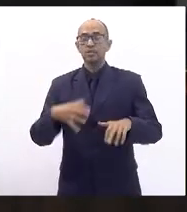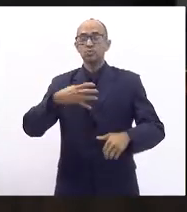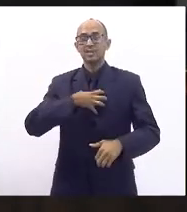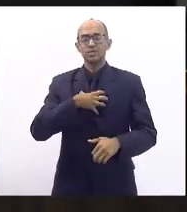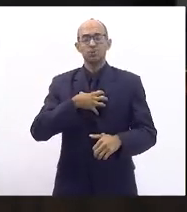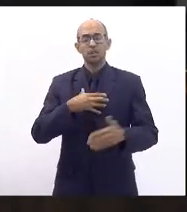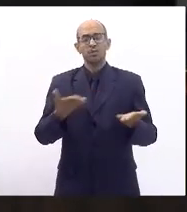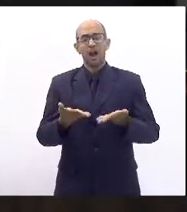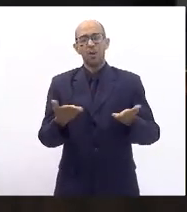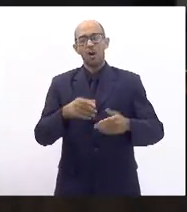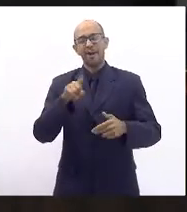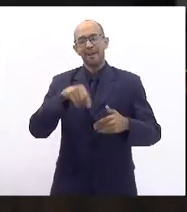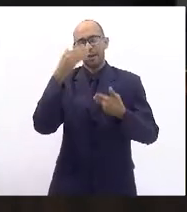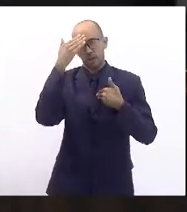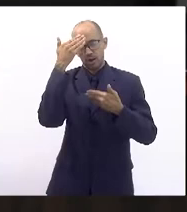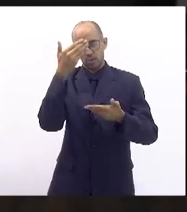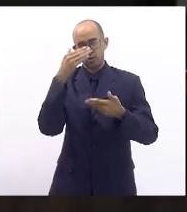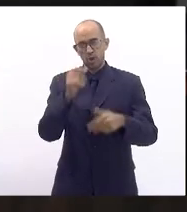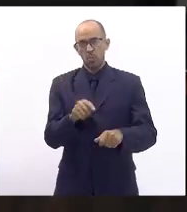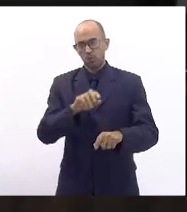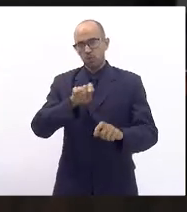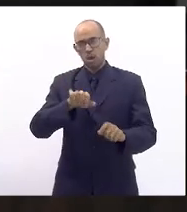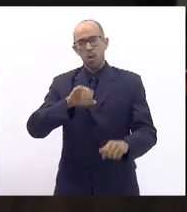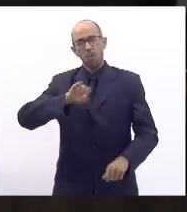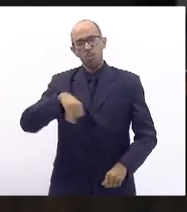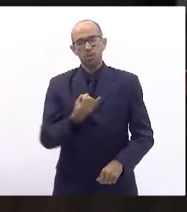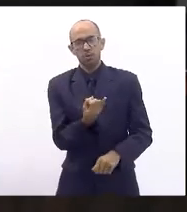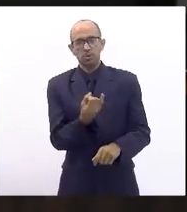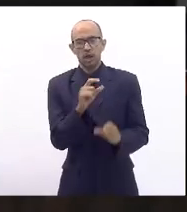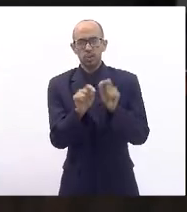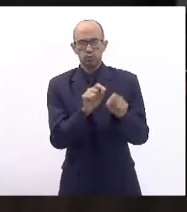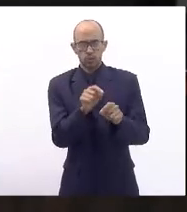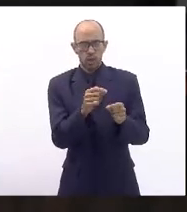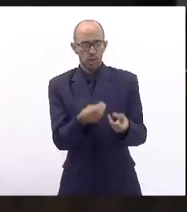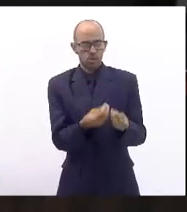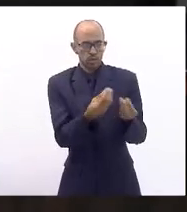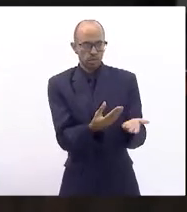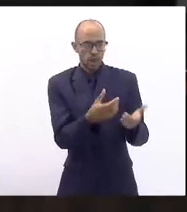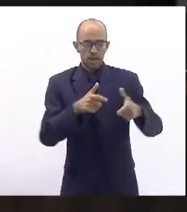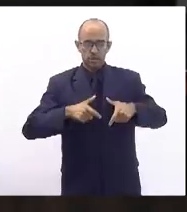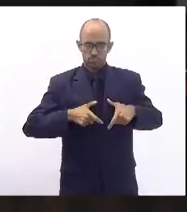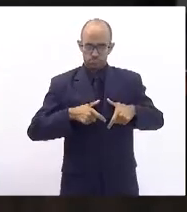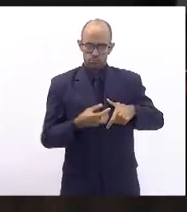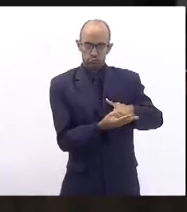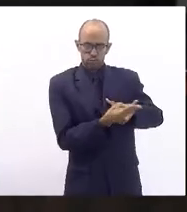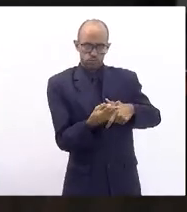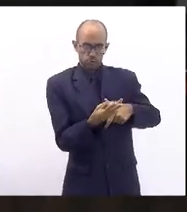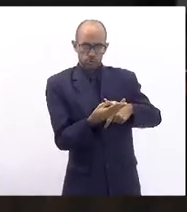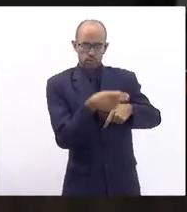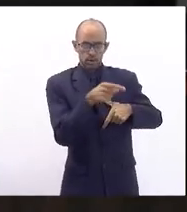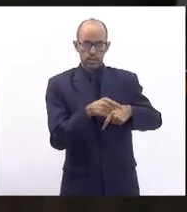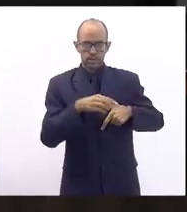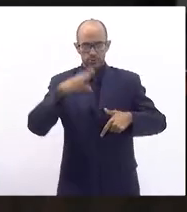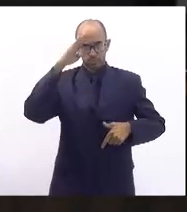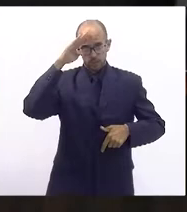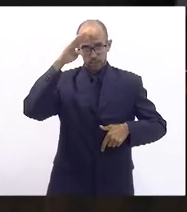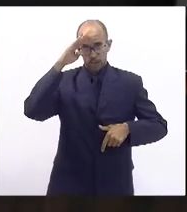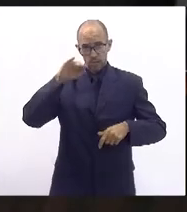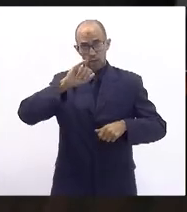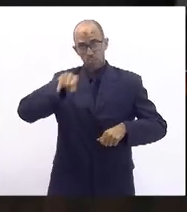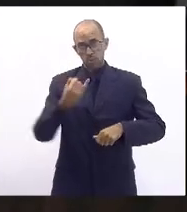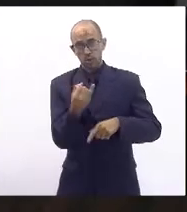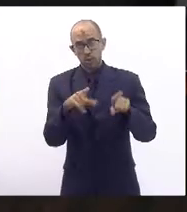me move é de gratidão pela oportunidade de prestar essa homenagem aos três militares agraciados e pela chance de